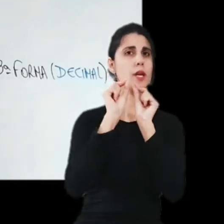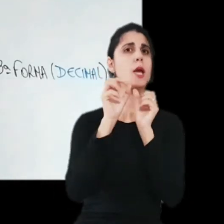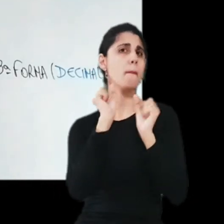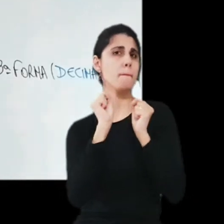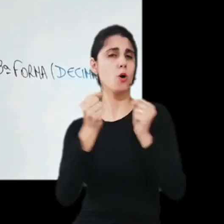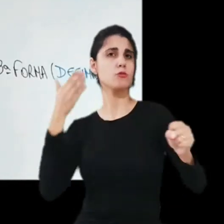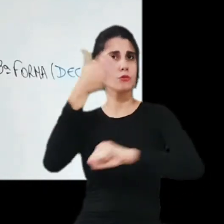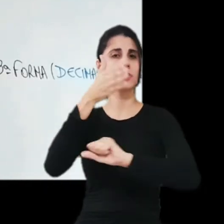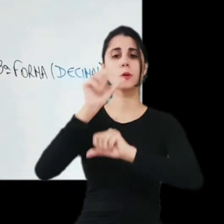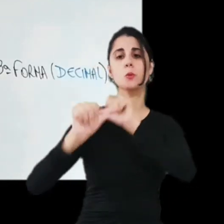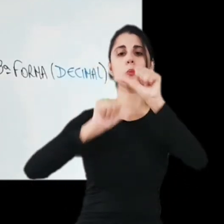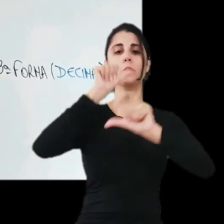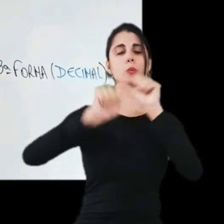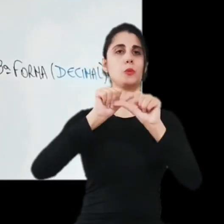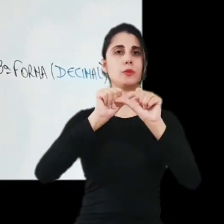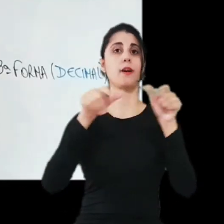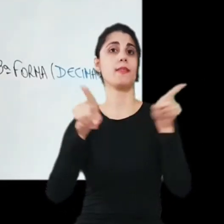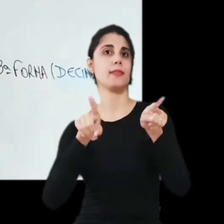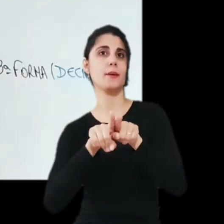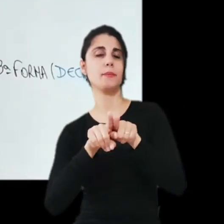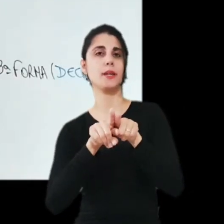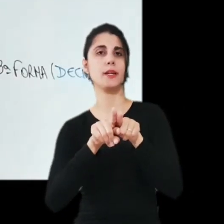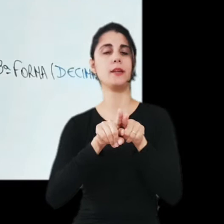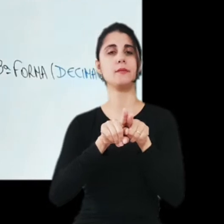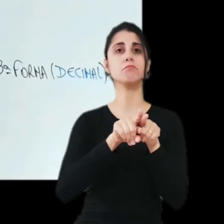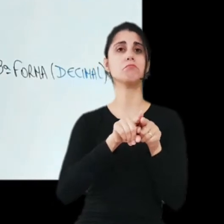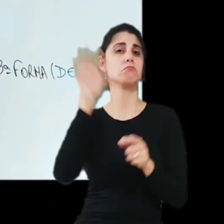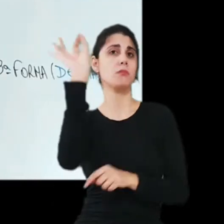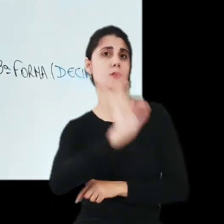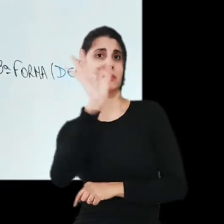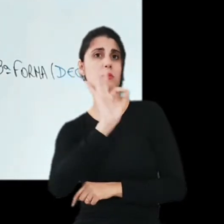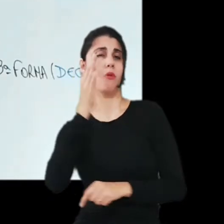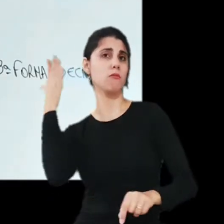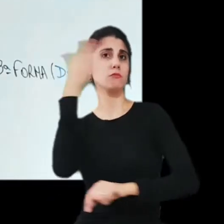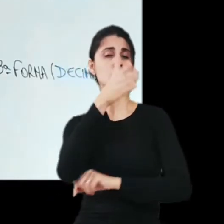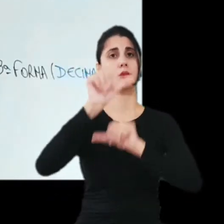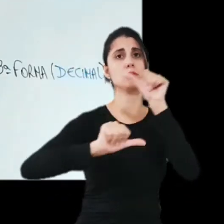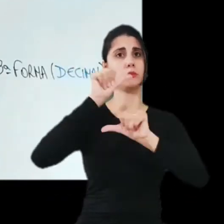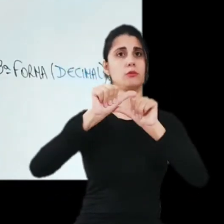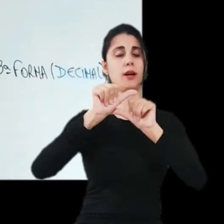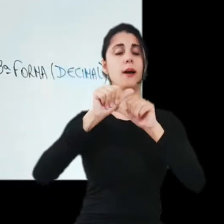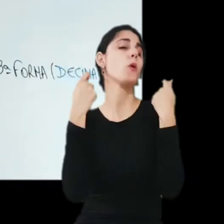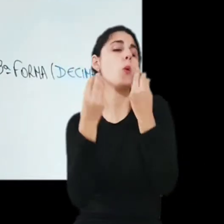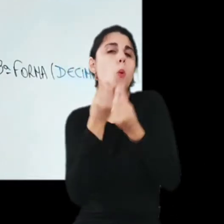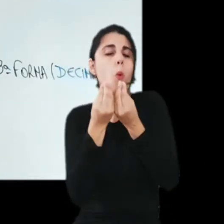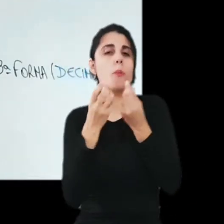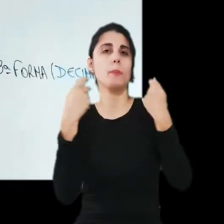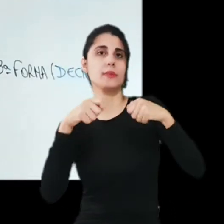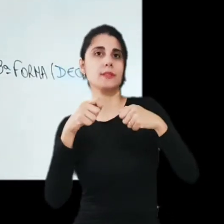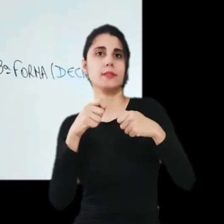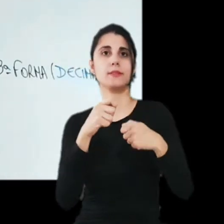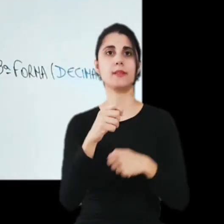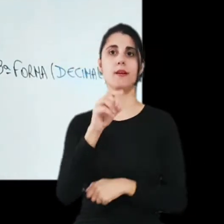percentual para a forma decimal. Muito fácil. Basta deslocarmos a vírgula